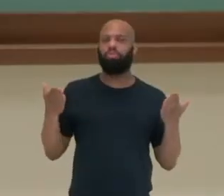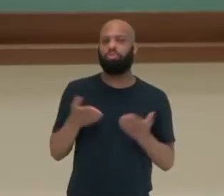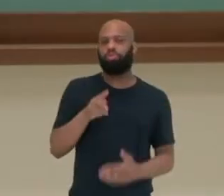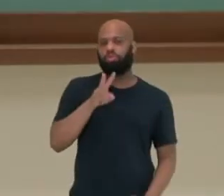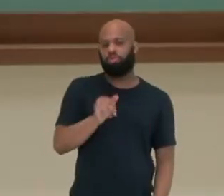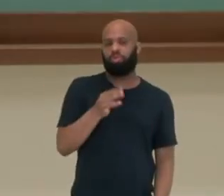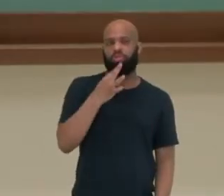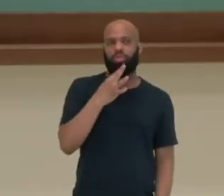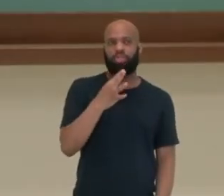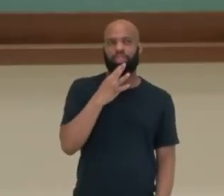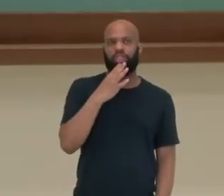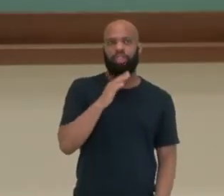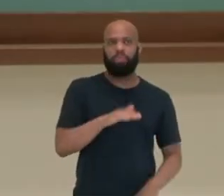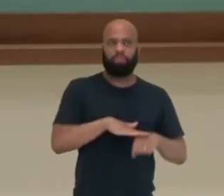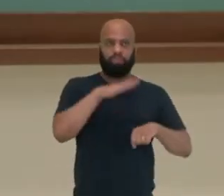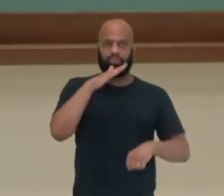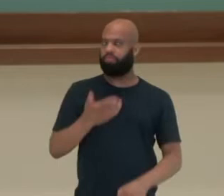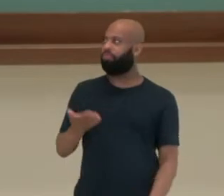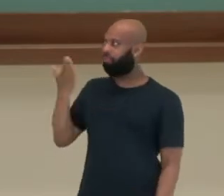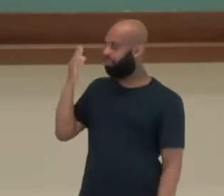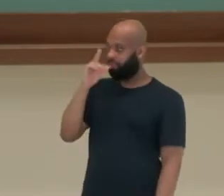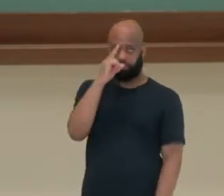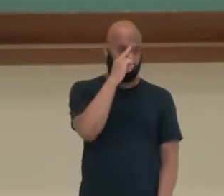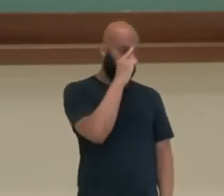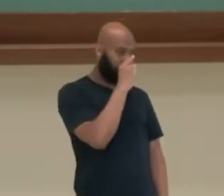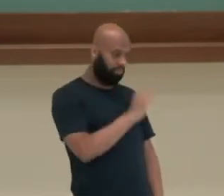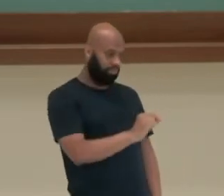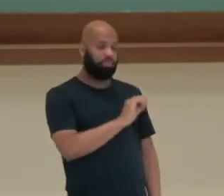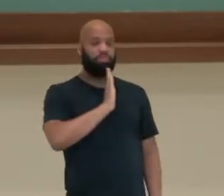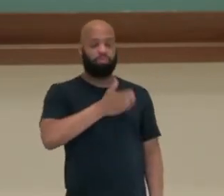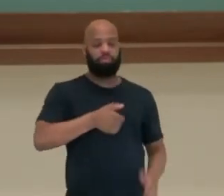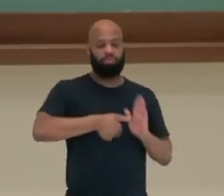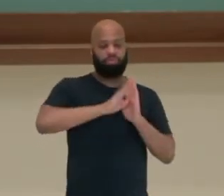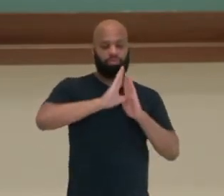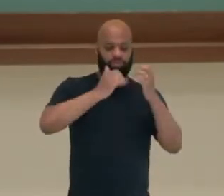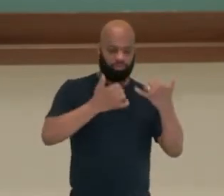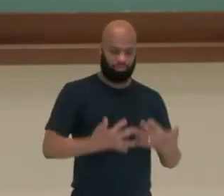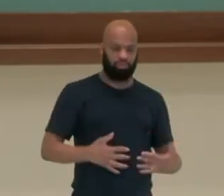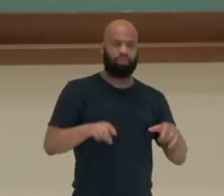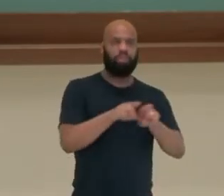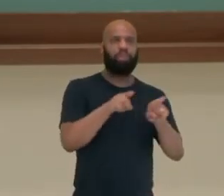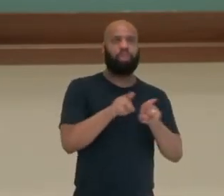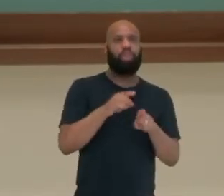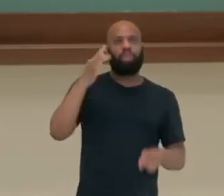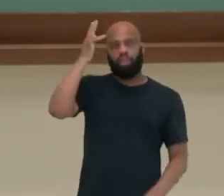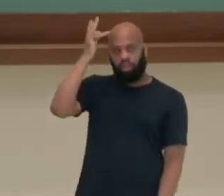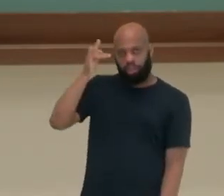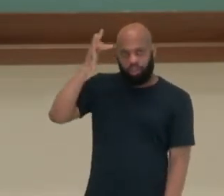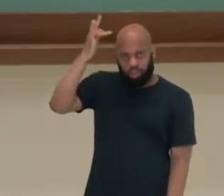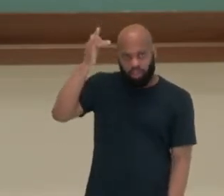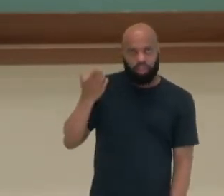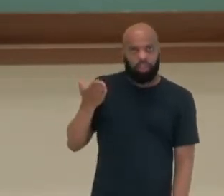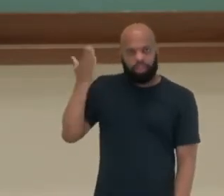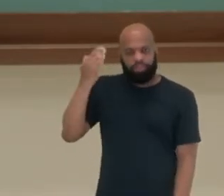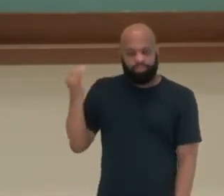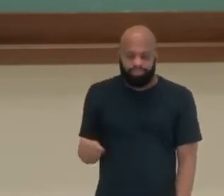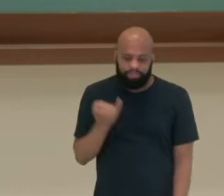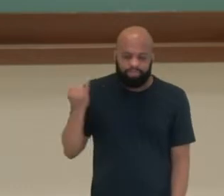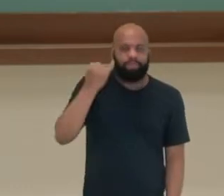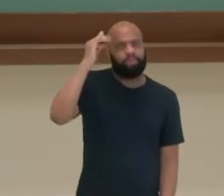um pouco mais John Locke. Então, John Locke, como eu já disse para vocês, é um filósofo essencial, um dos